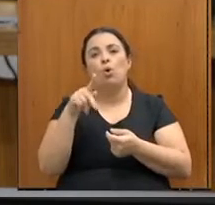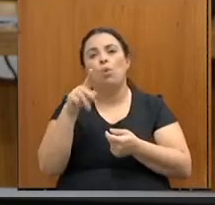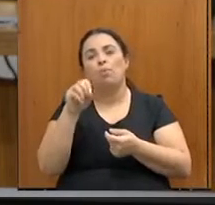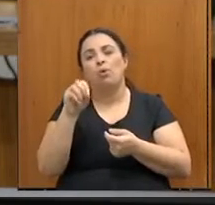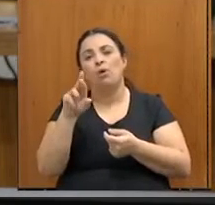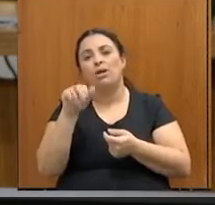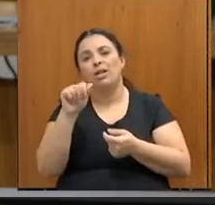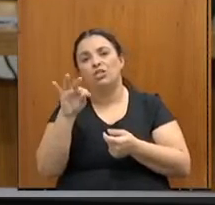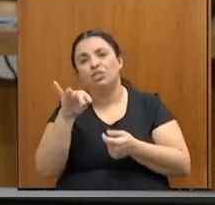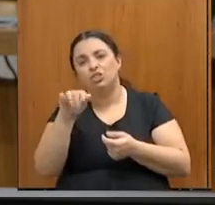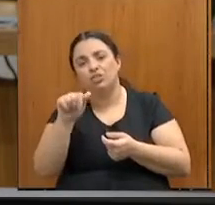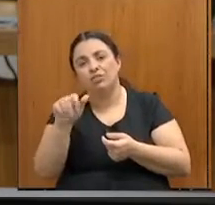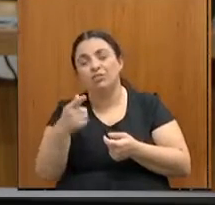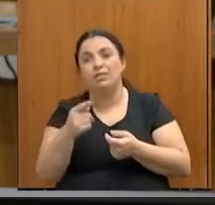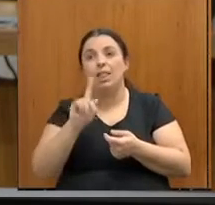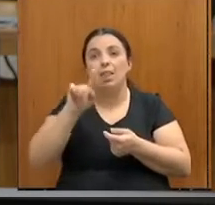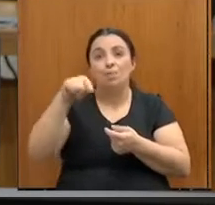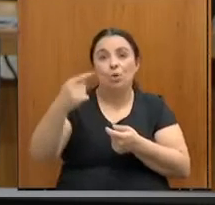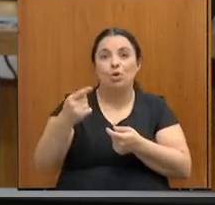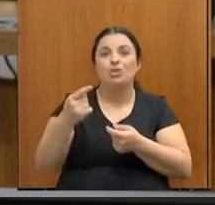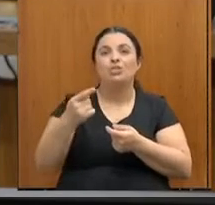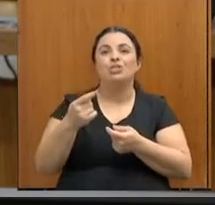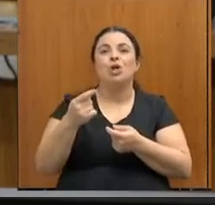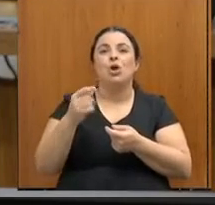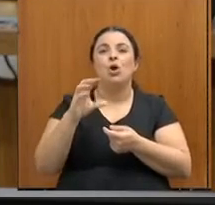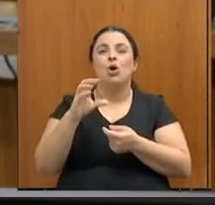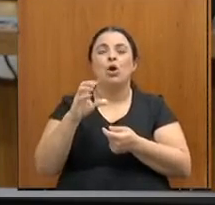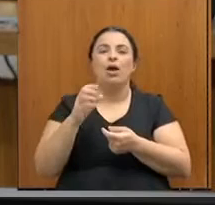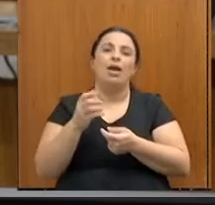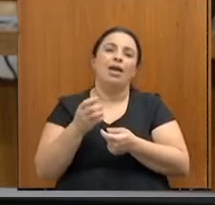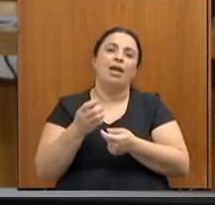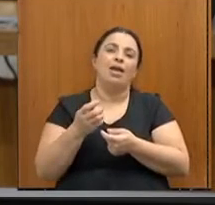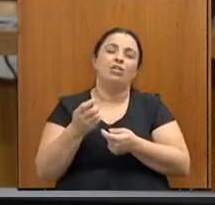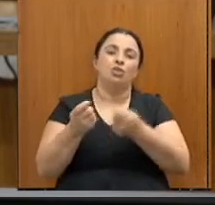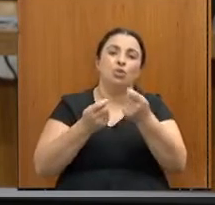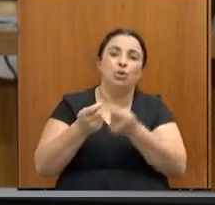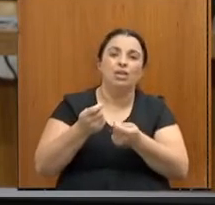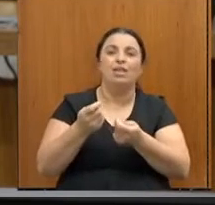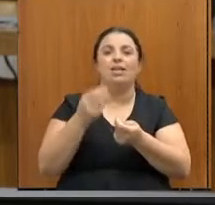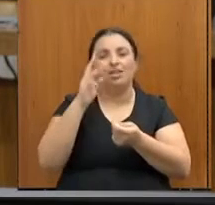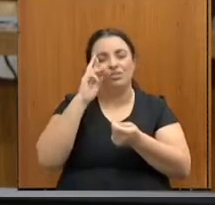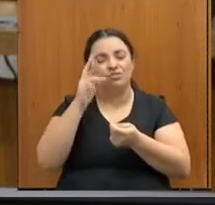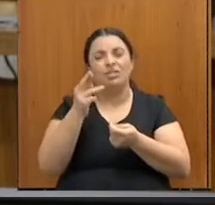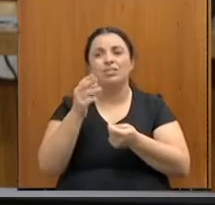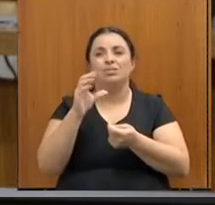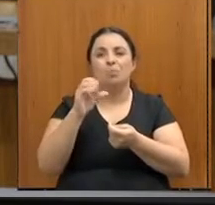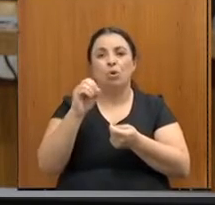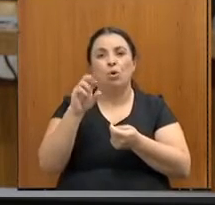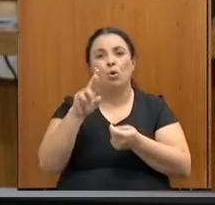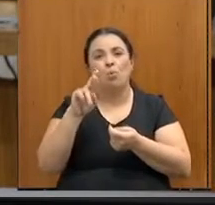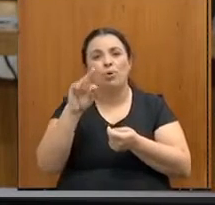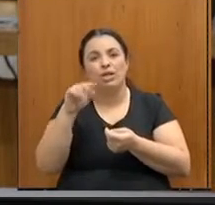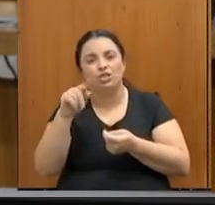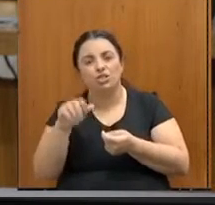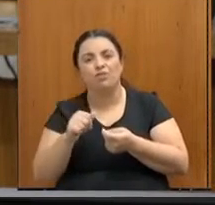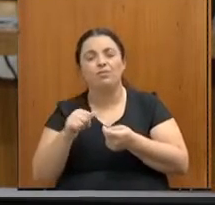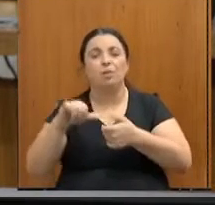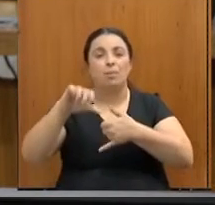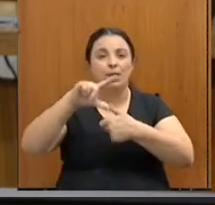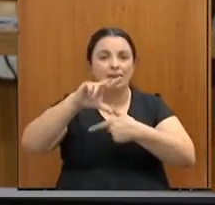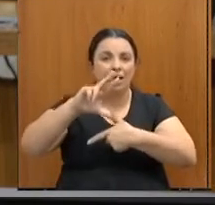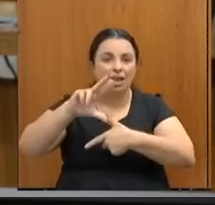corporativas para a América Latina e finalmente assumir a máxima responsabilidade de seu representante